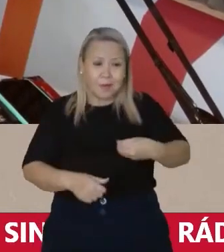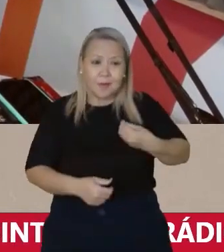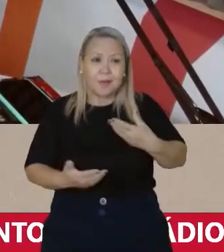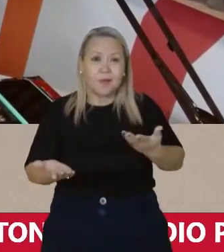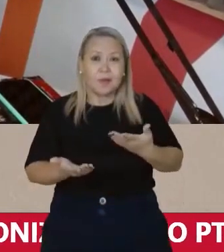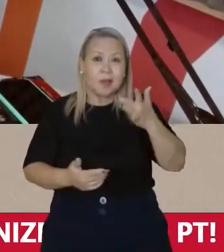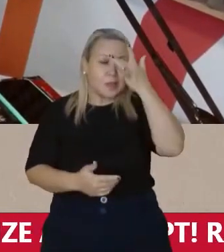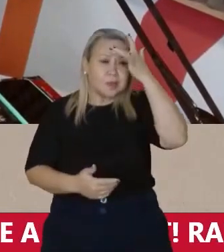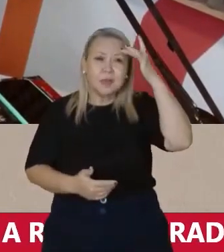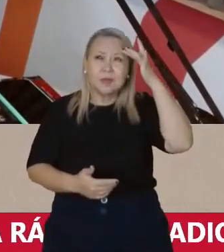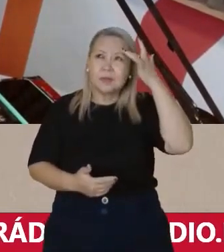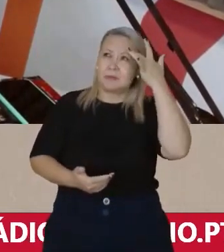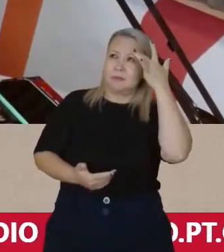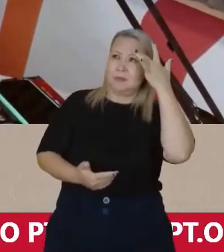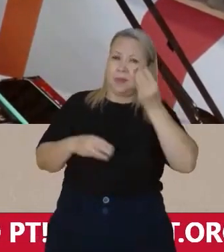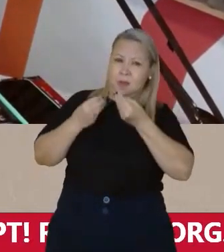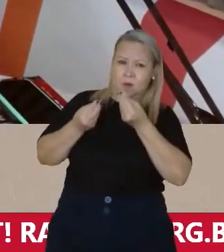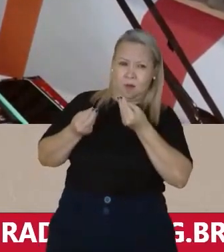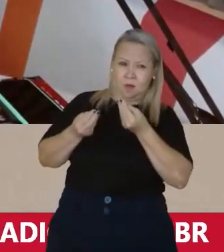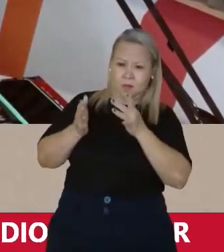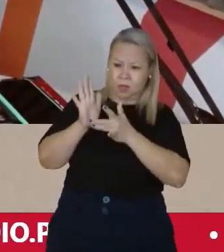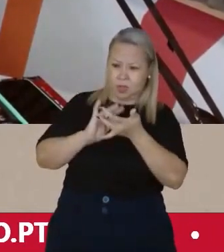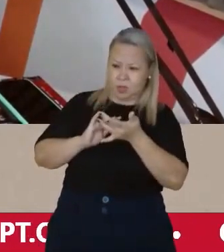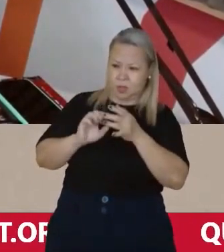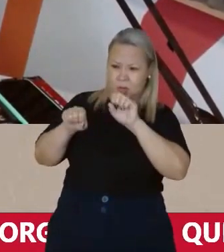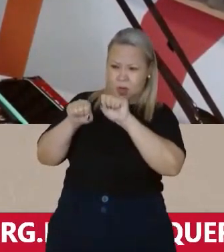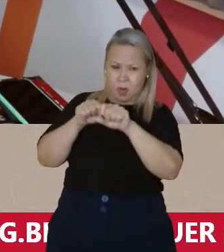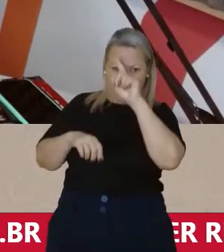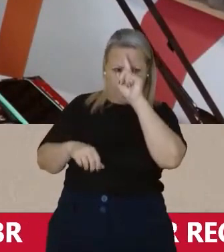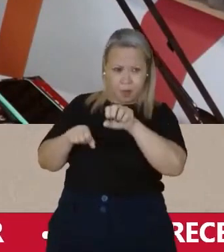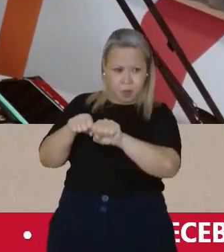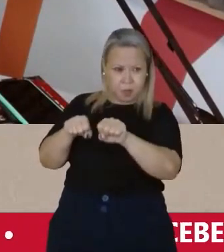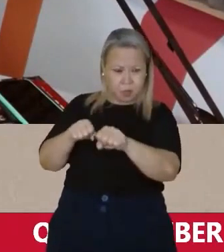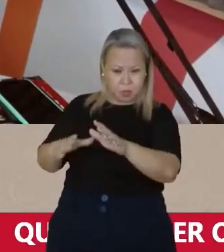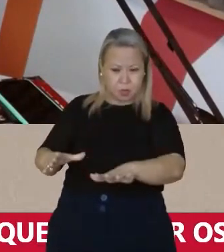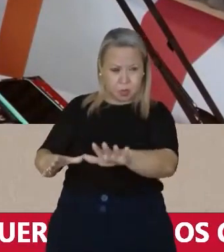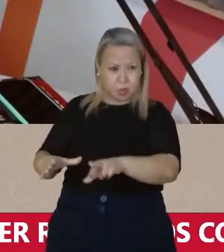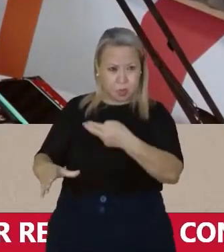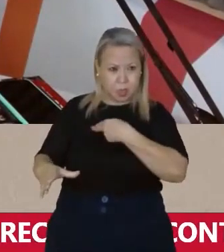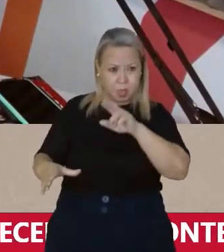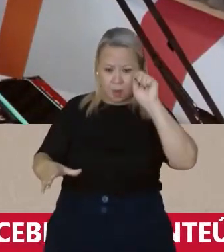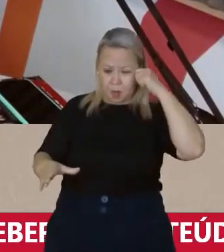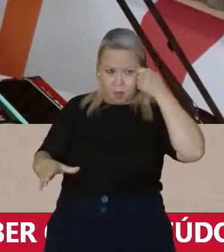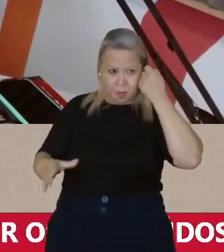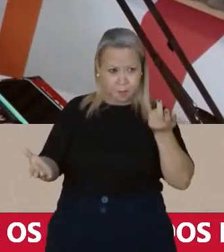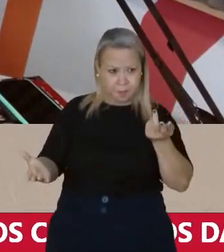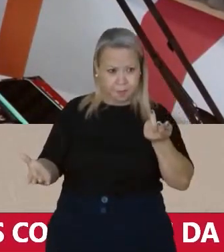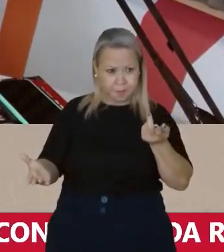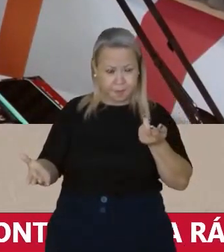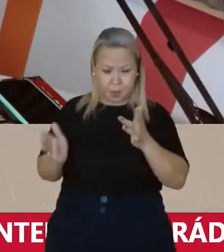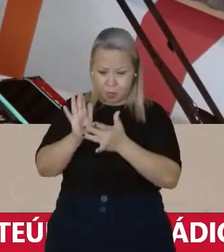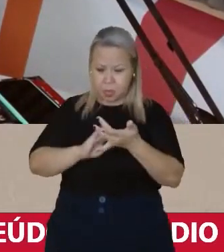pessoas estão pensando, peraí, Jesus mandou destruir os terreiros? Jesus foi favorável à pena de morte? Aí as pessoas estão